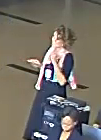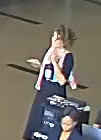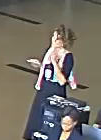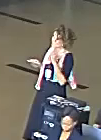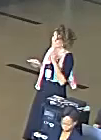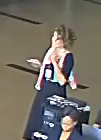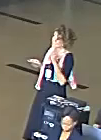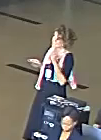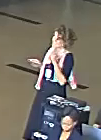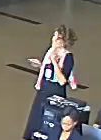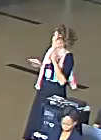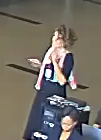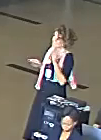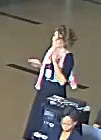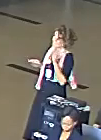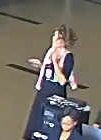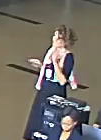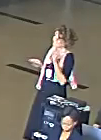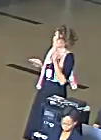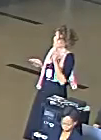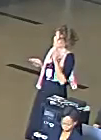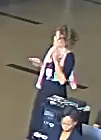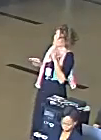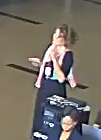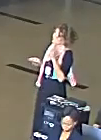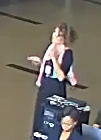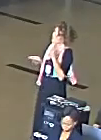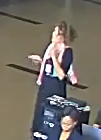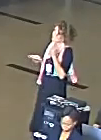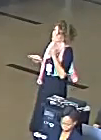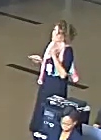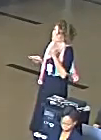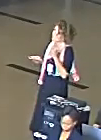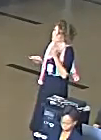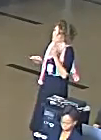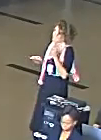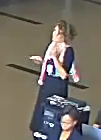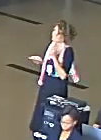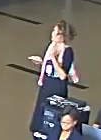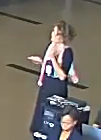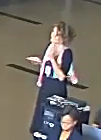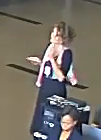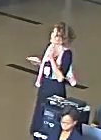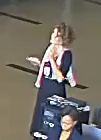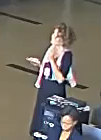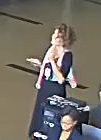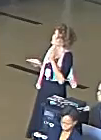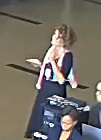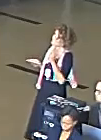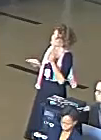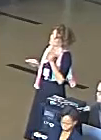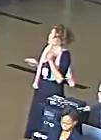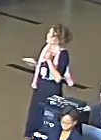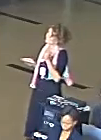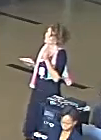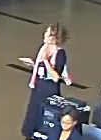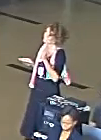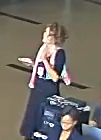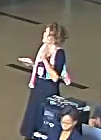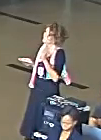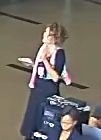uma revolta muito grande pelo qual eu falei com ele eu não quero um ônibus para cada deficiência eu quero que vocês tenham respeito e